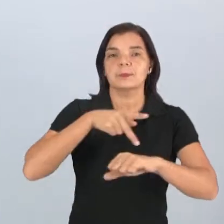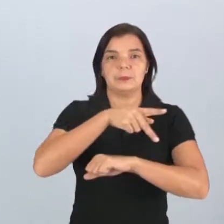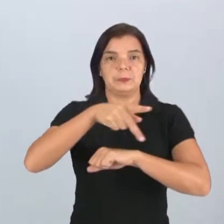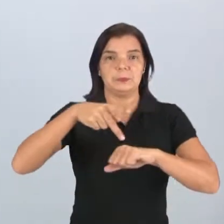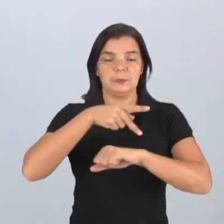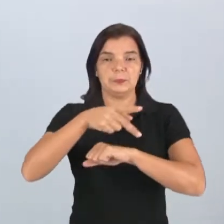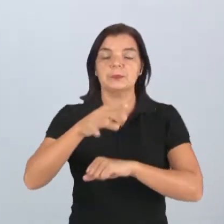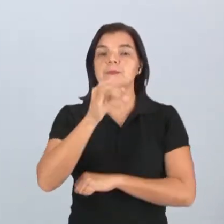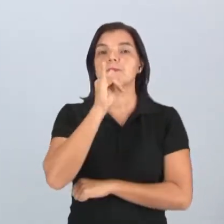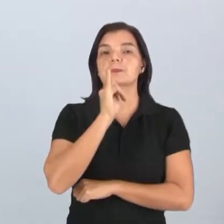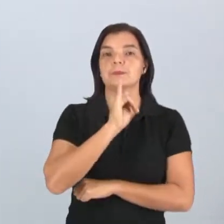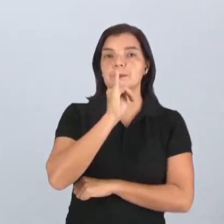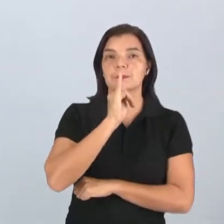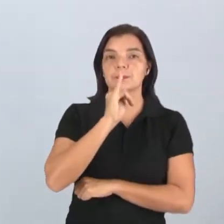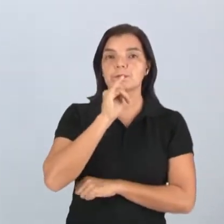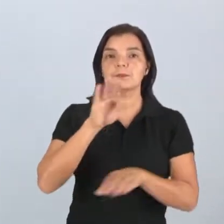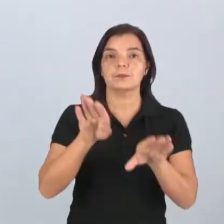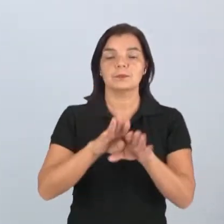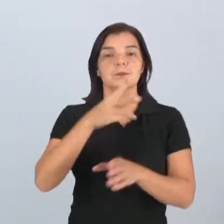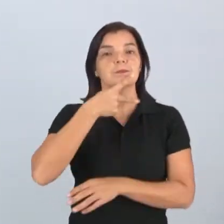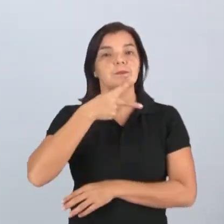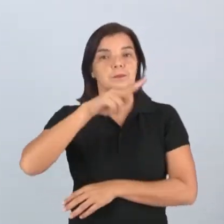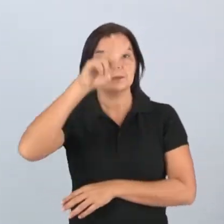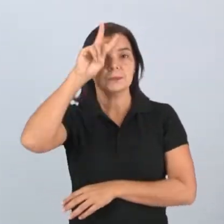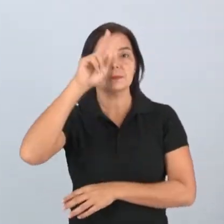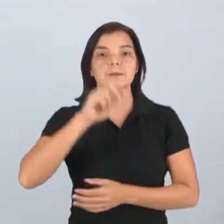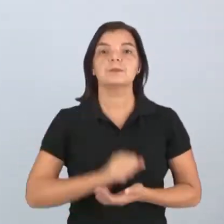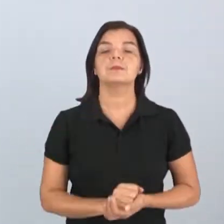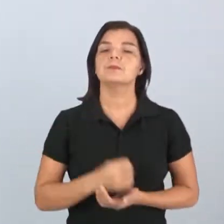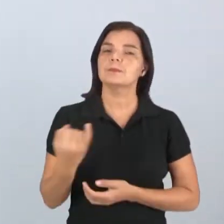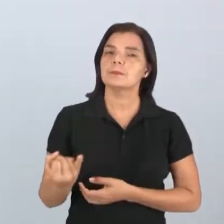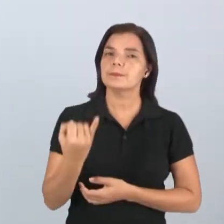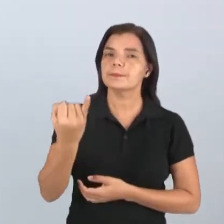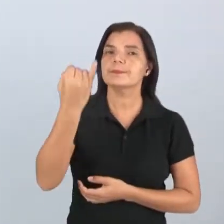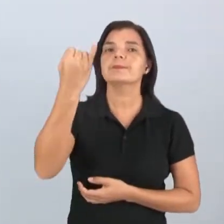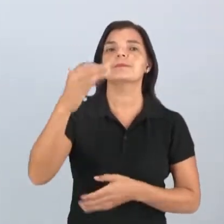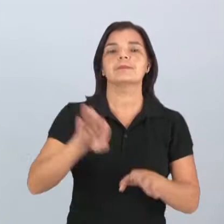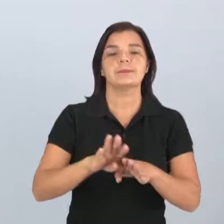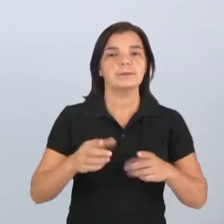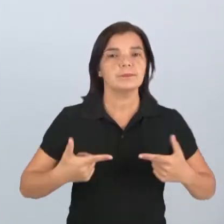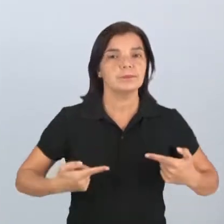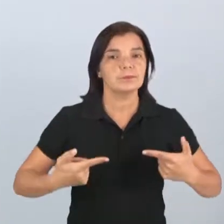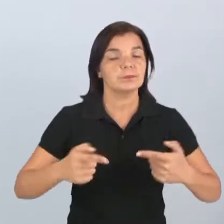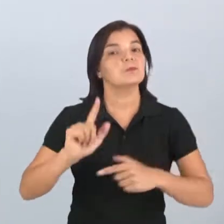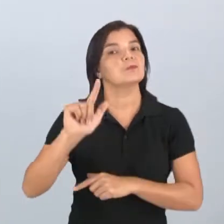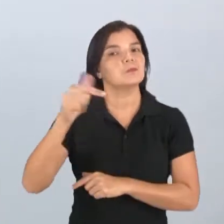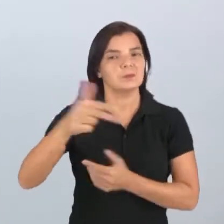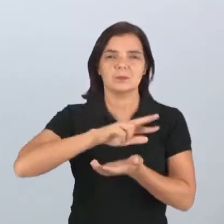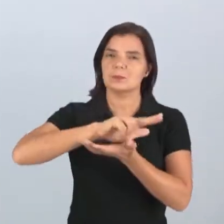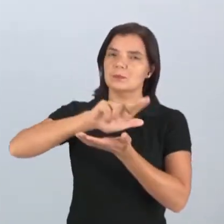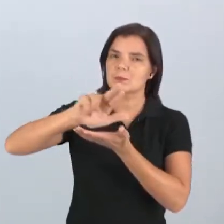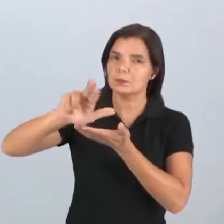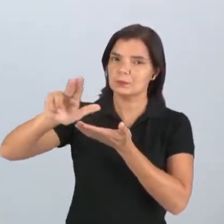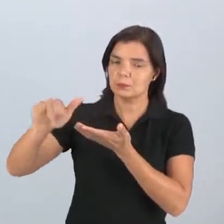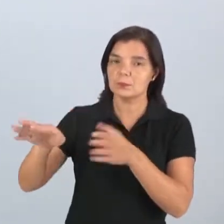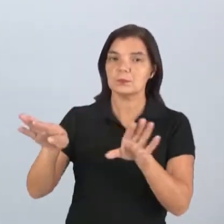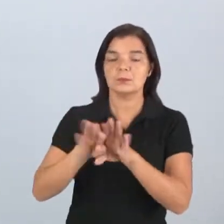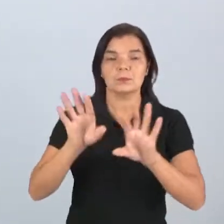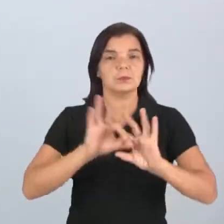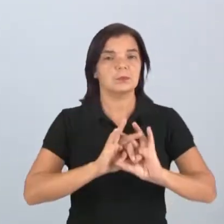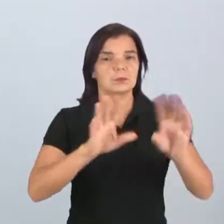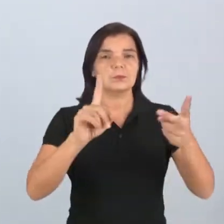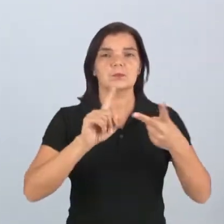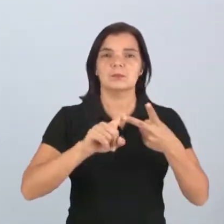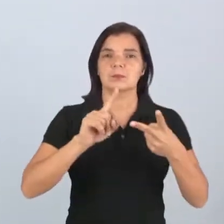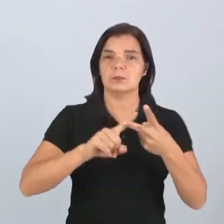vizinhos, como, por exemplo, o Peru. Uma importantíssima guerra, outra, foram várias, tá, gente? Guerra de